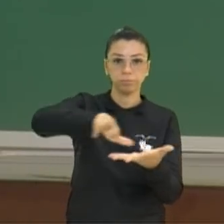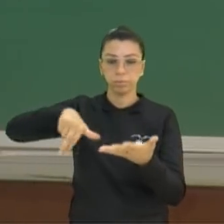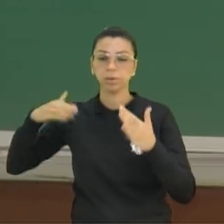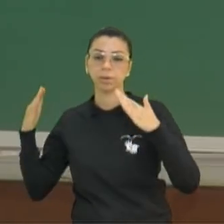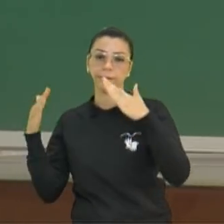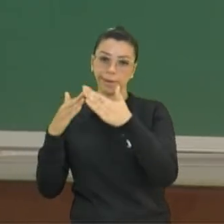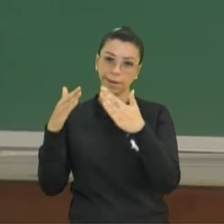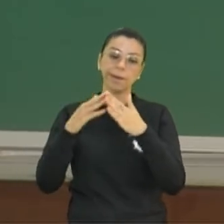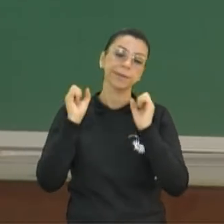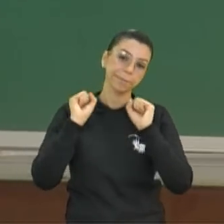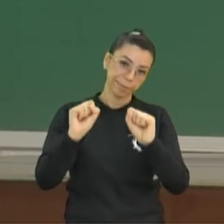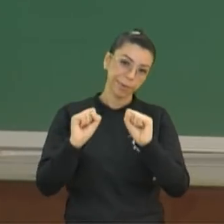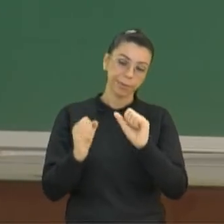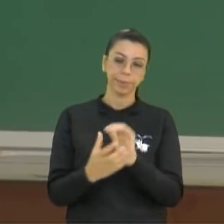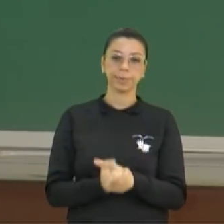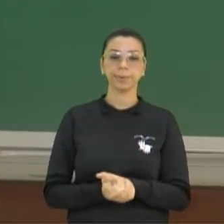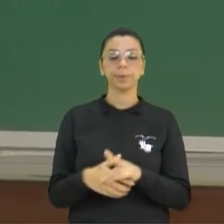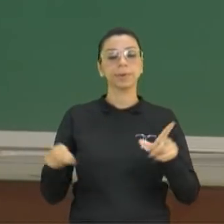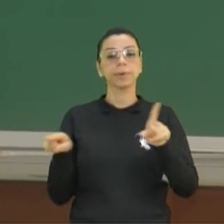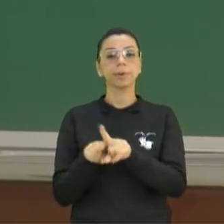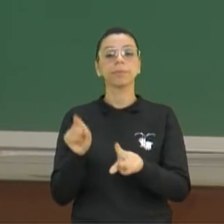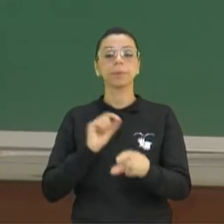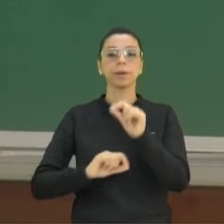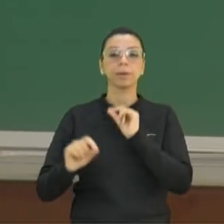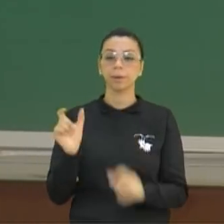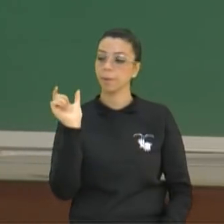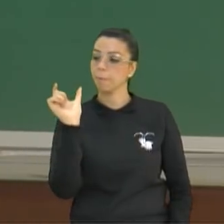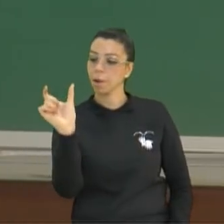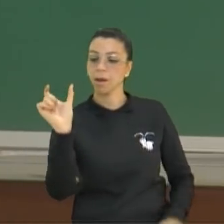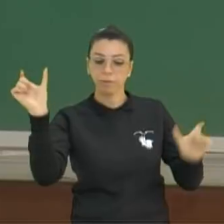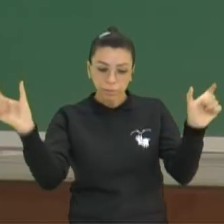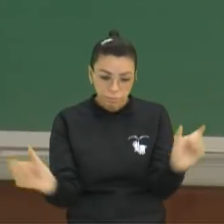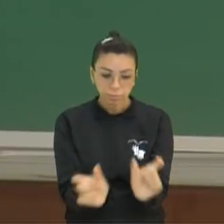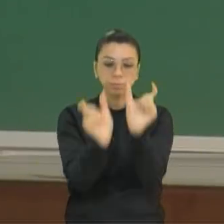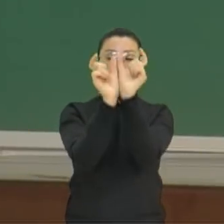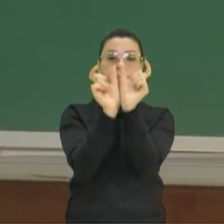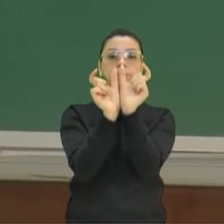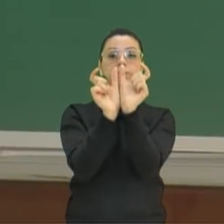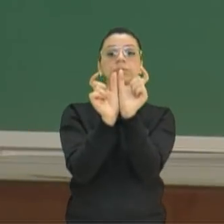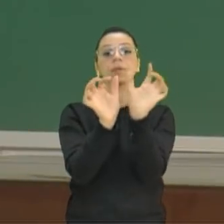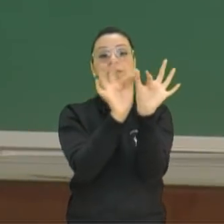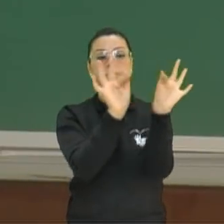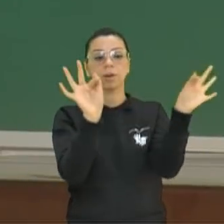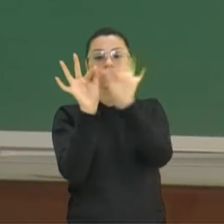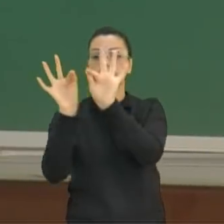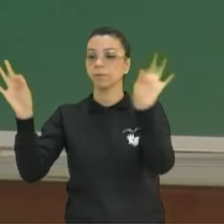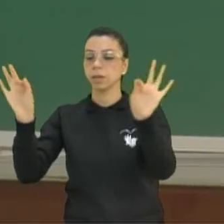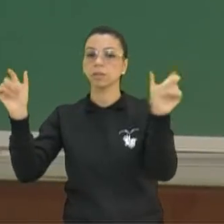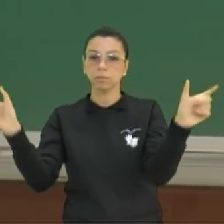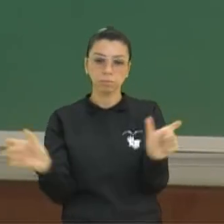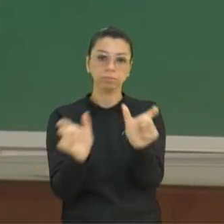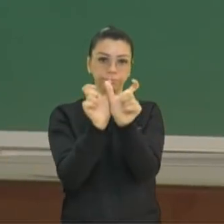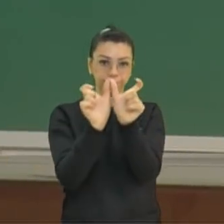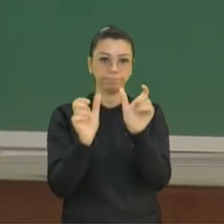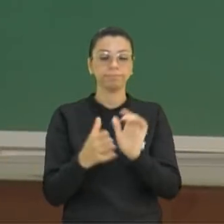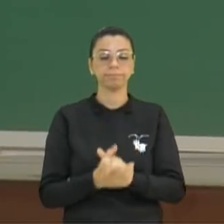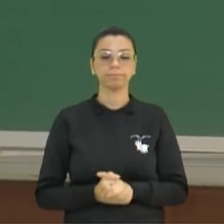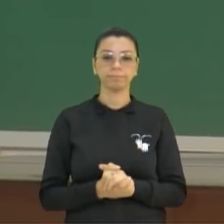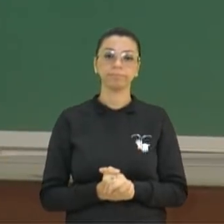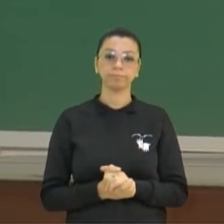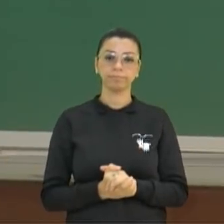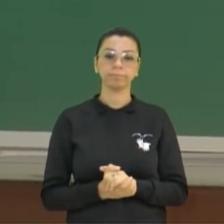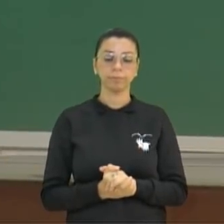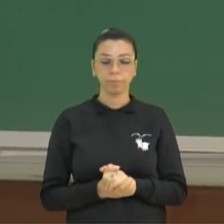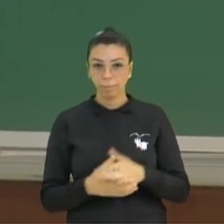realizar na sua casa. E falamos um pouquinho das palavras linking words, que são as palavrinhas que ligam as ações, as conjunções.